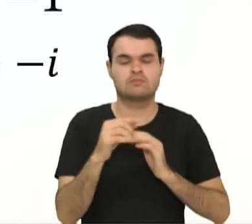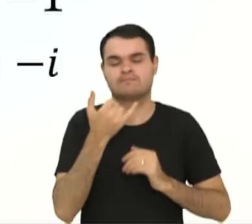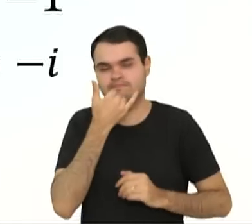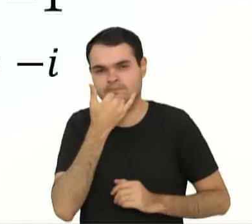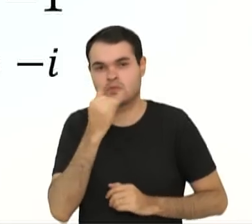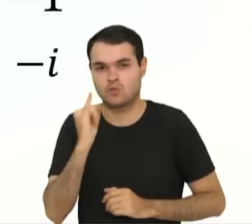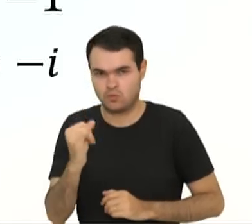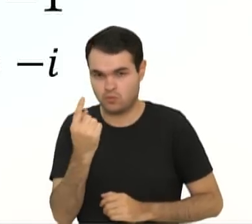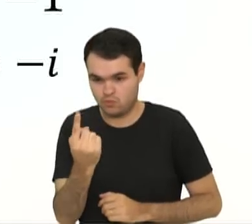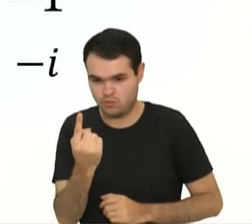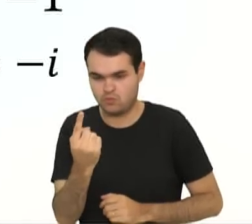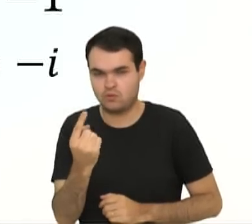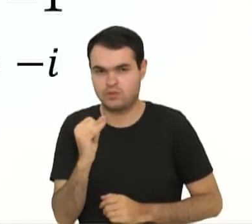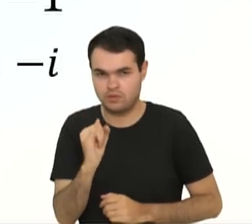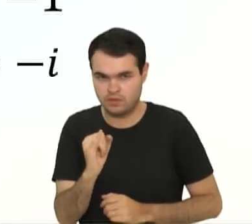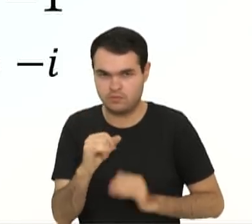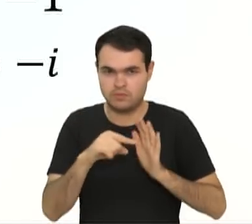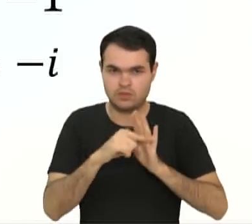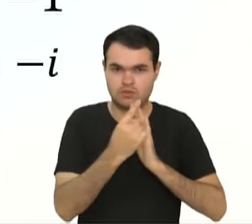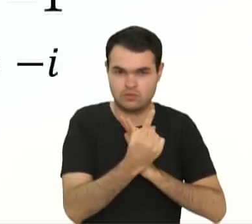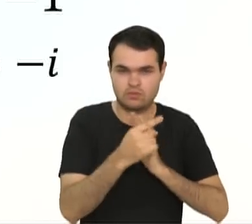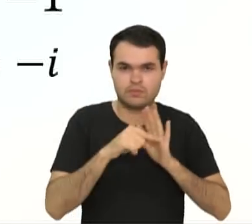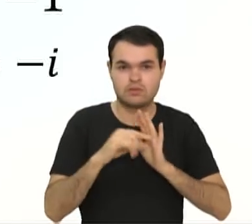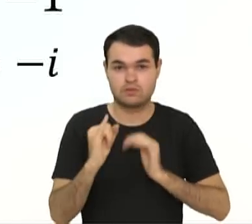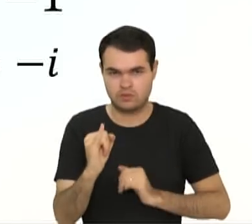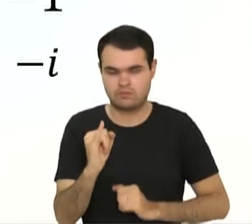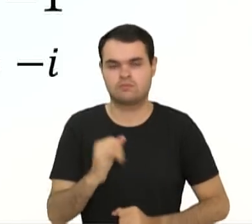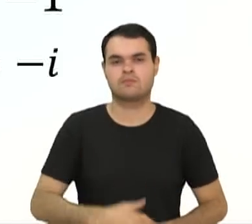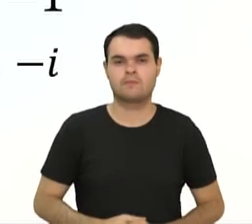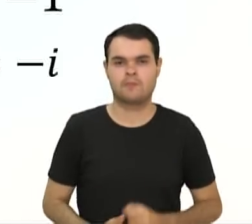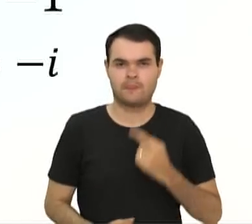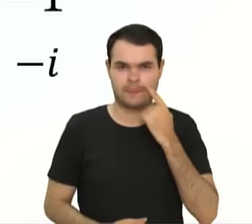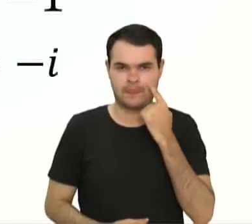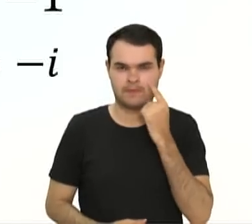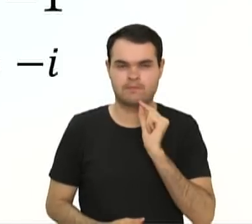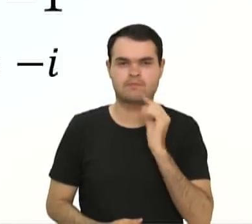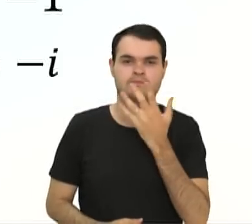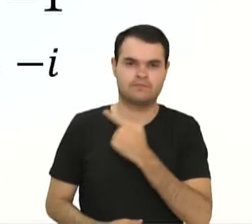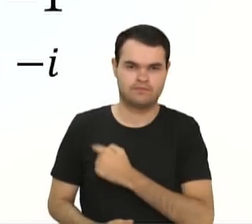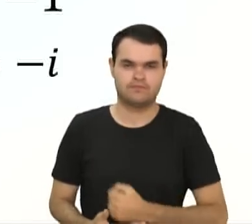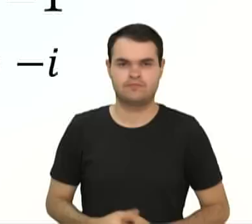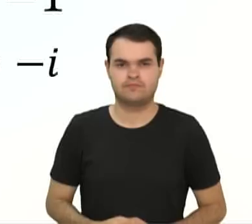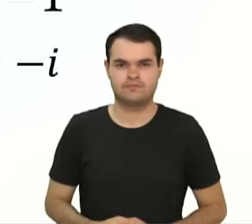desculpa. 1i menos 1 menos i. Olha o que aconteceu aqui, ó.